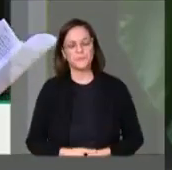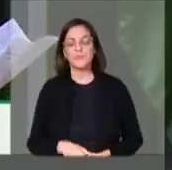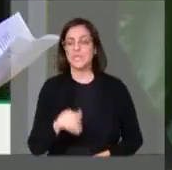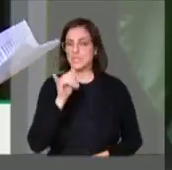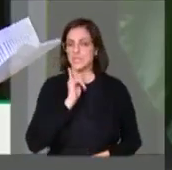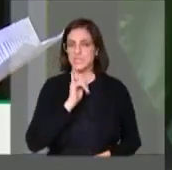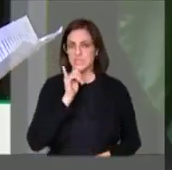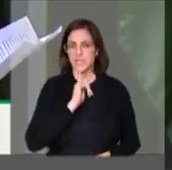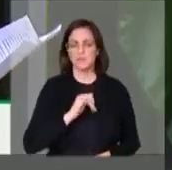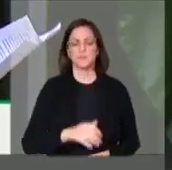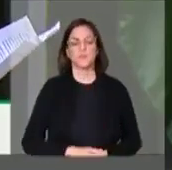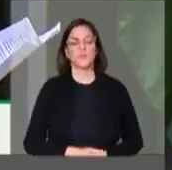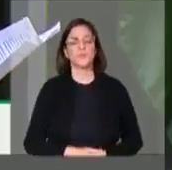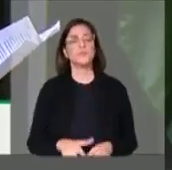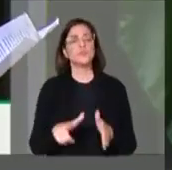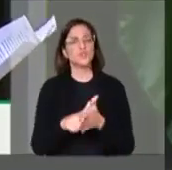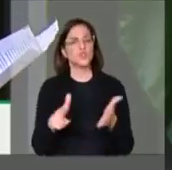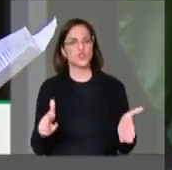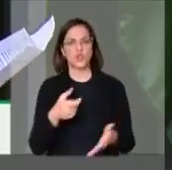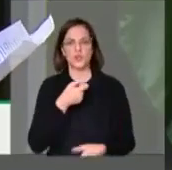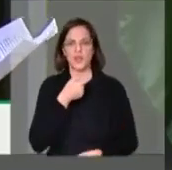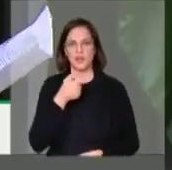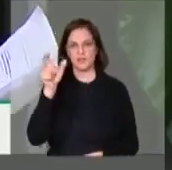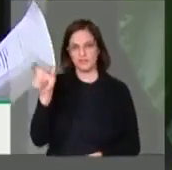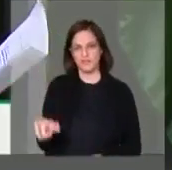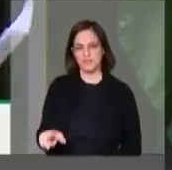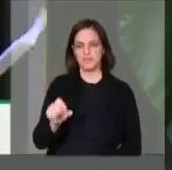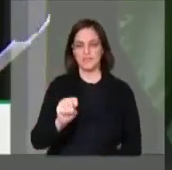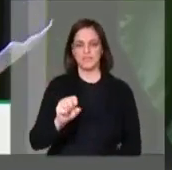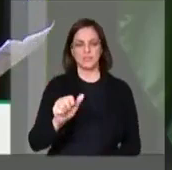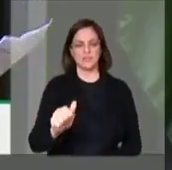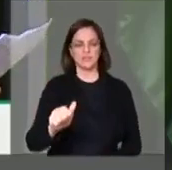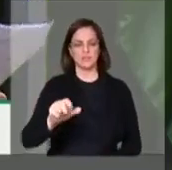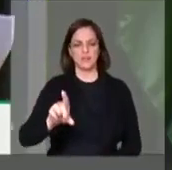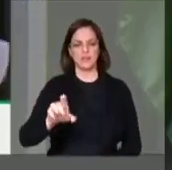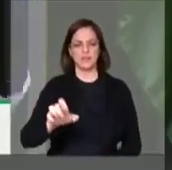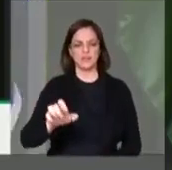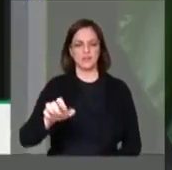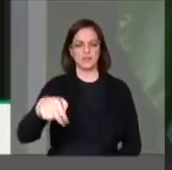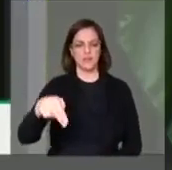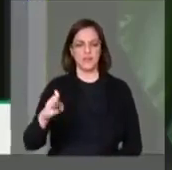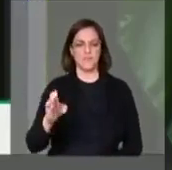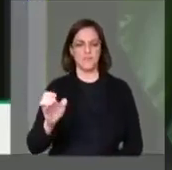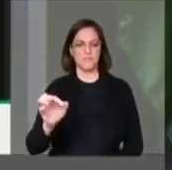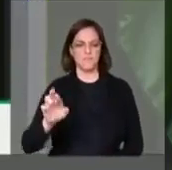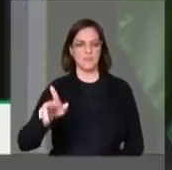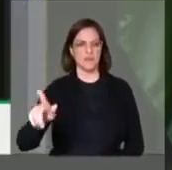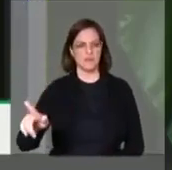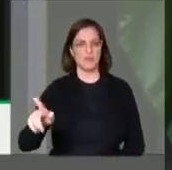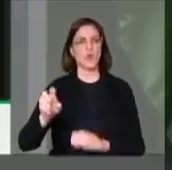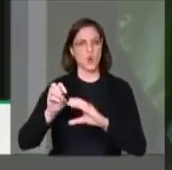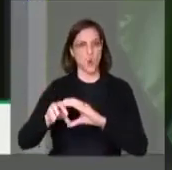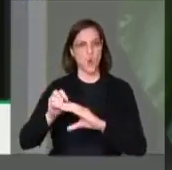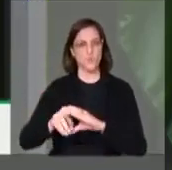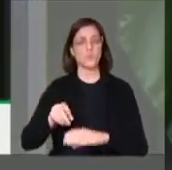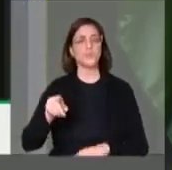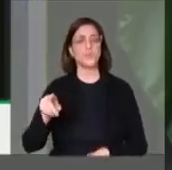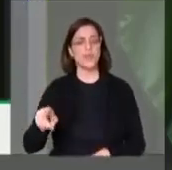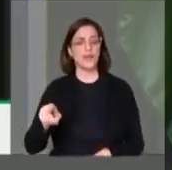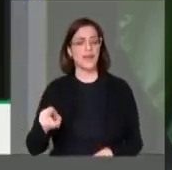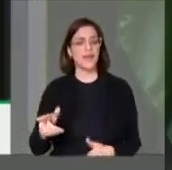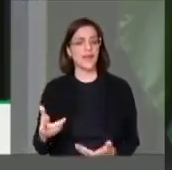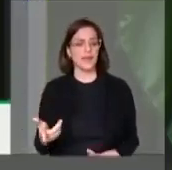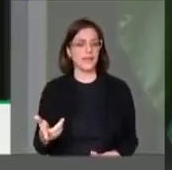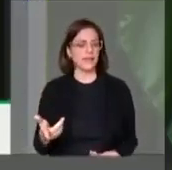o jornalista Sardenberg, do Globo, que como jurista é